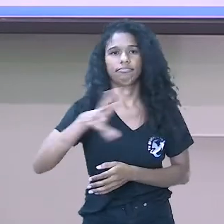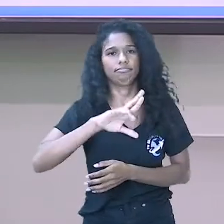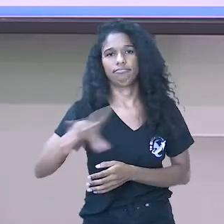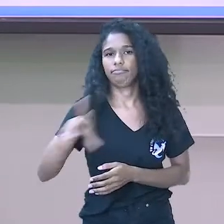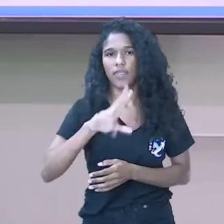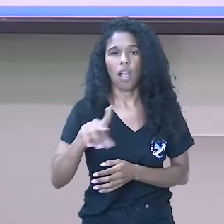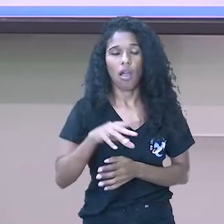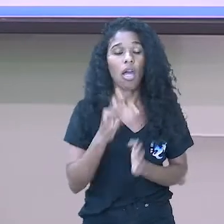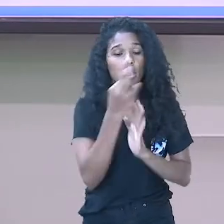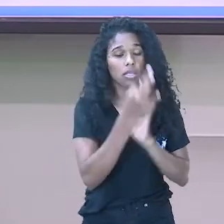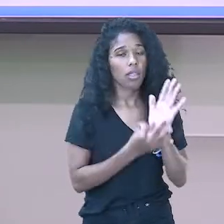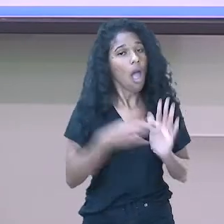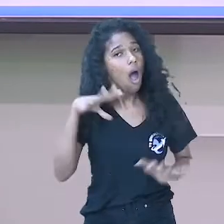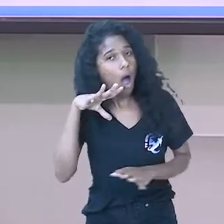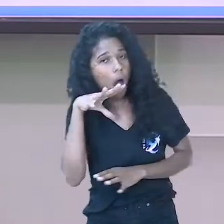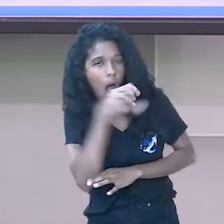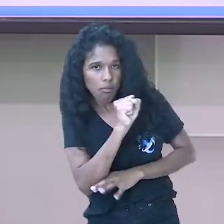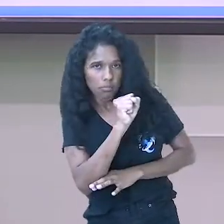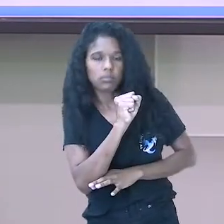texto breve.